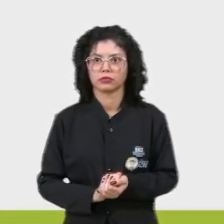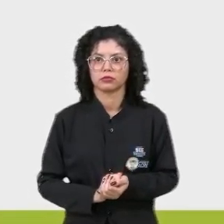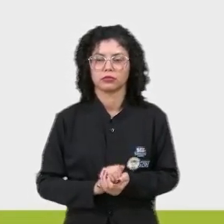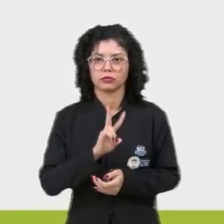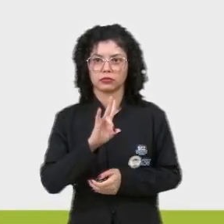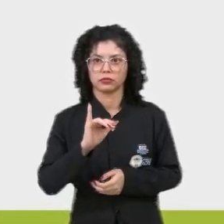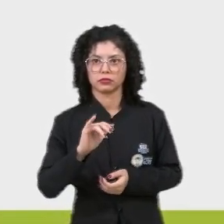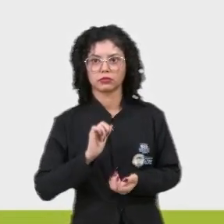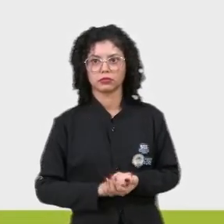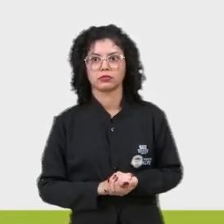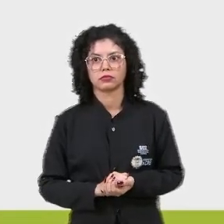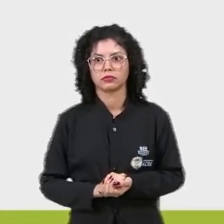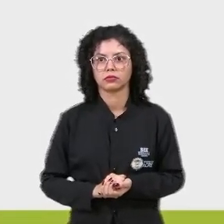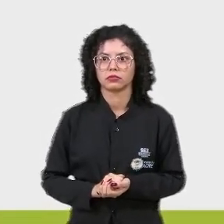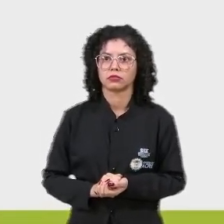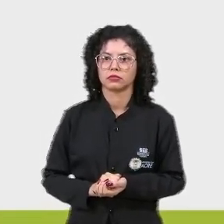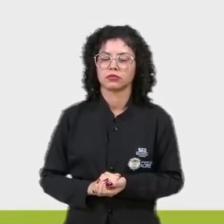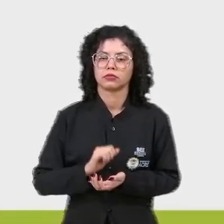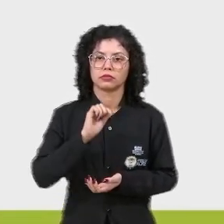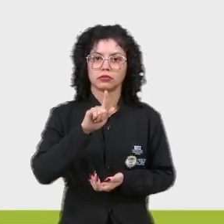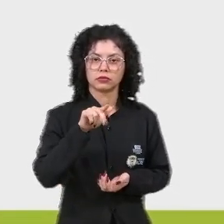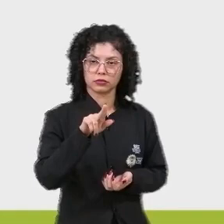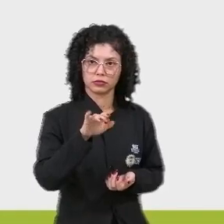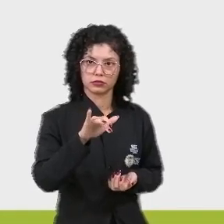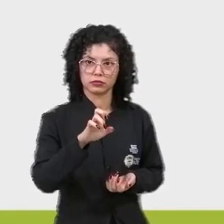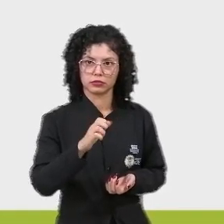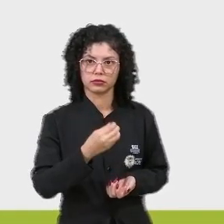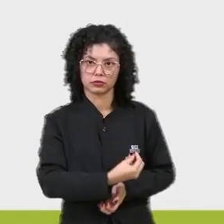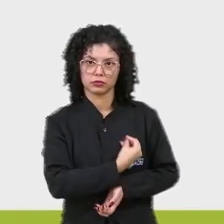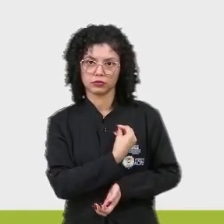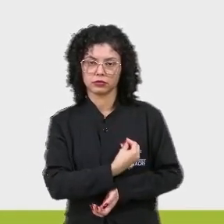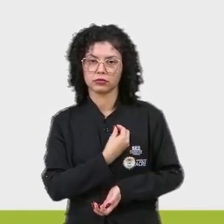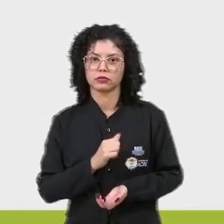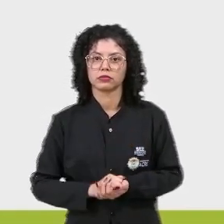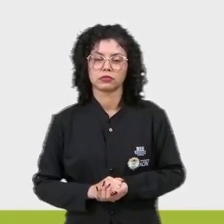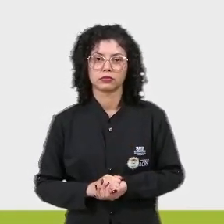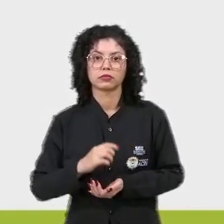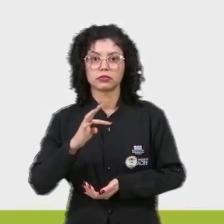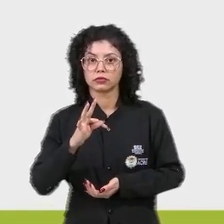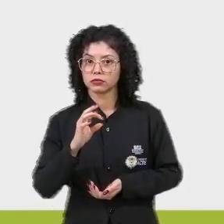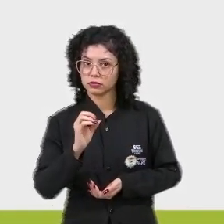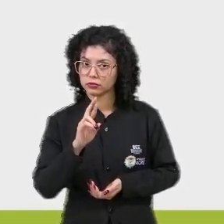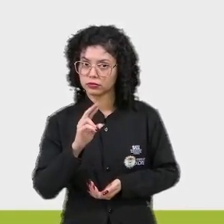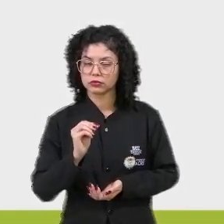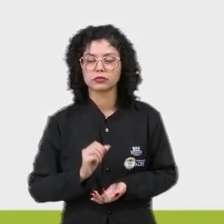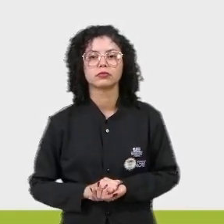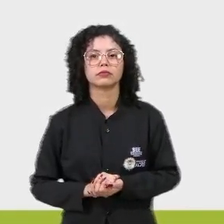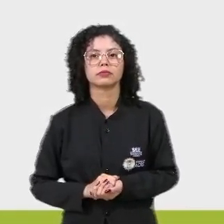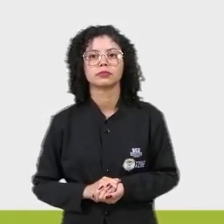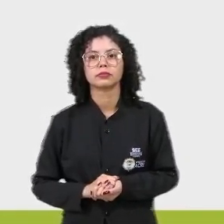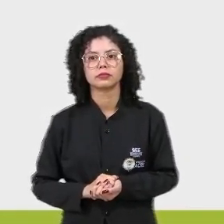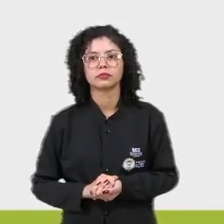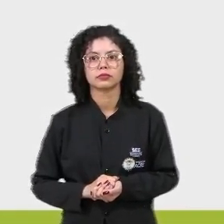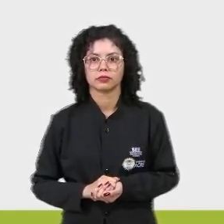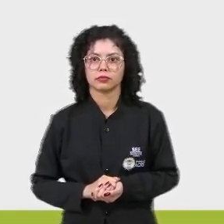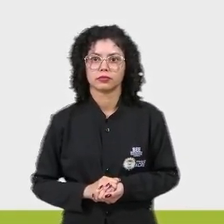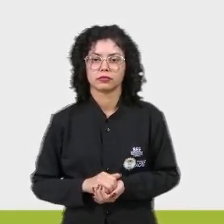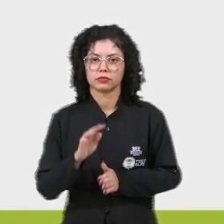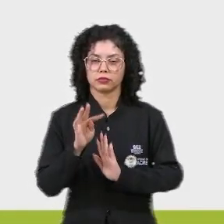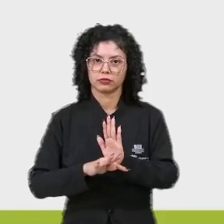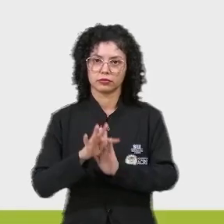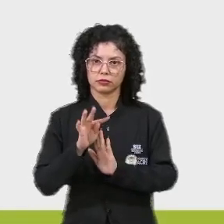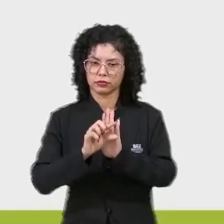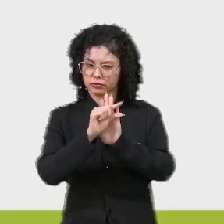vai, Carlos, ser gauche na vida, ou ser torto, né, na vida. um texto aí,